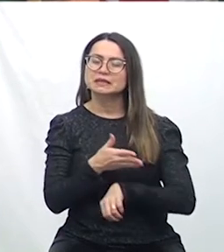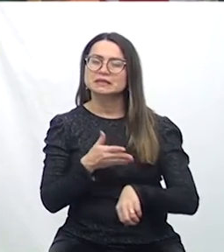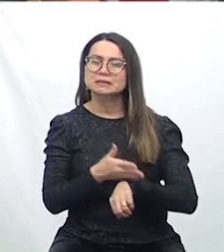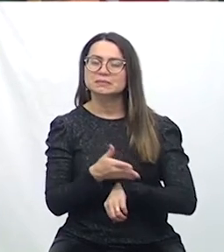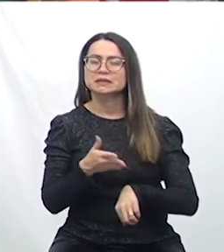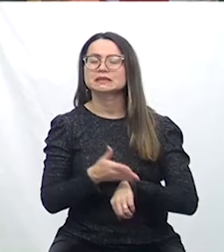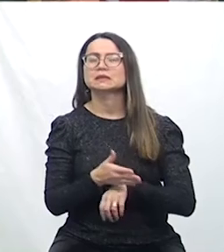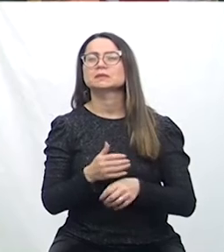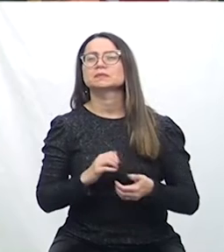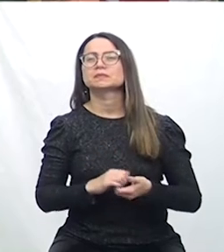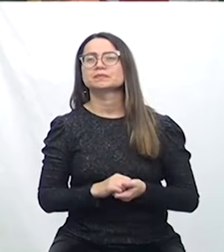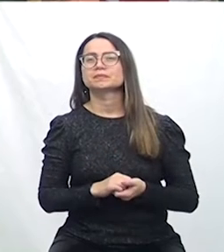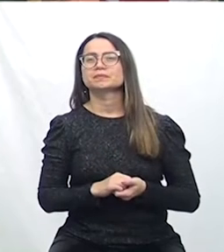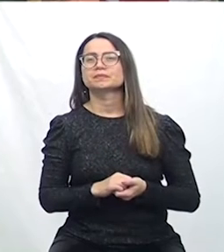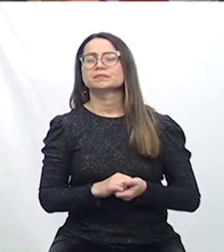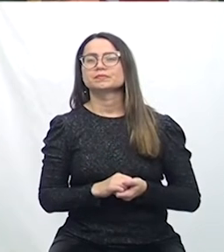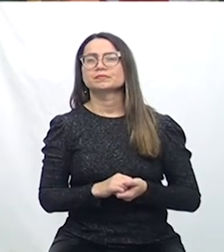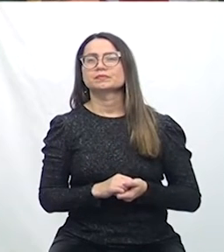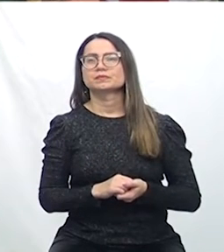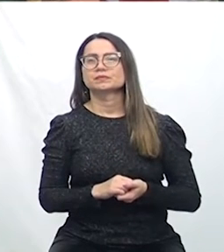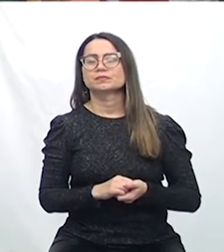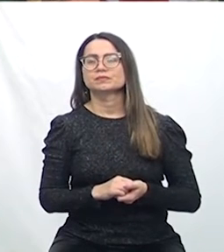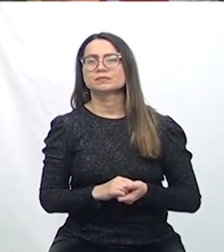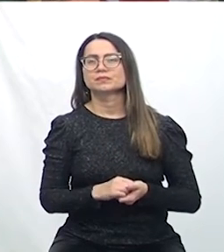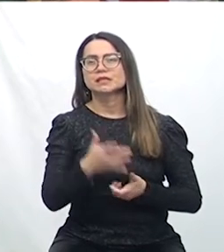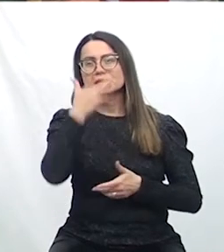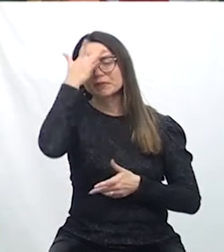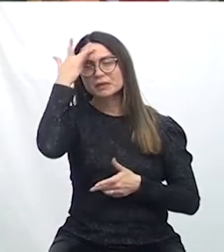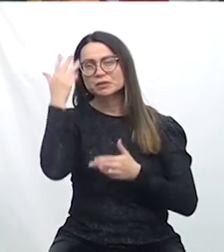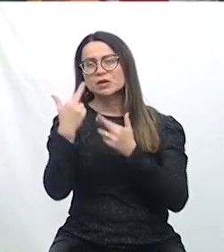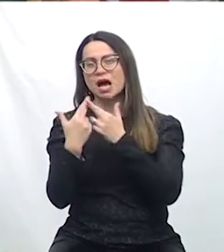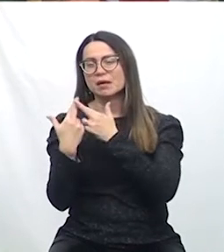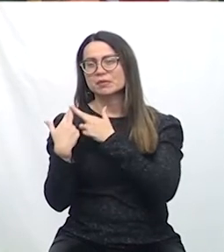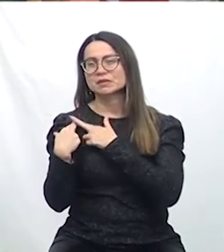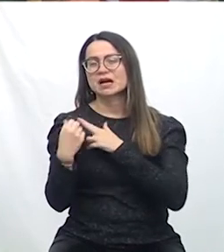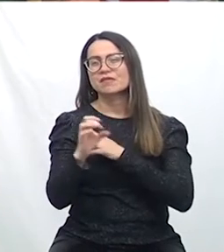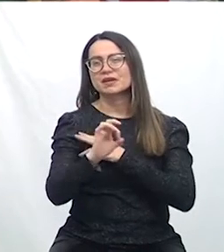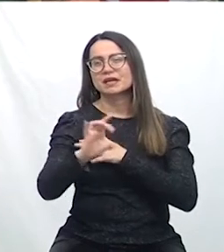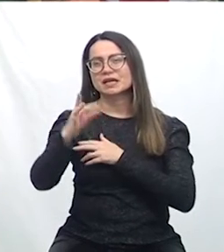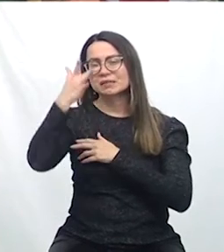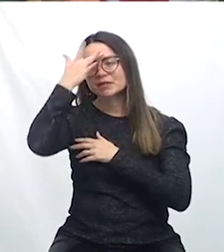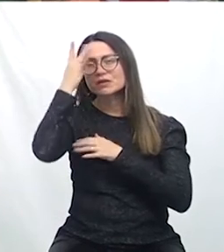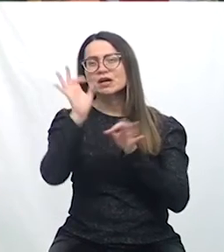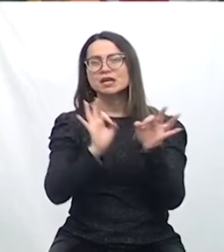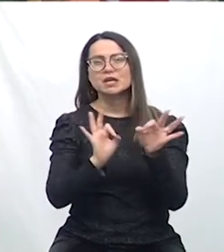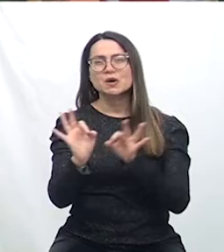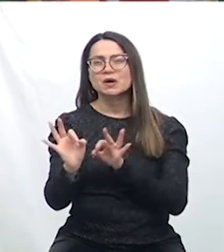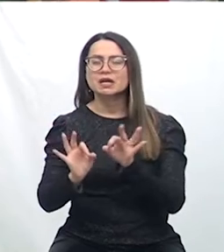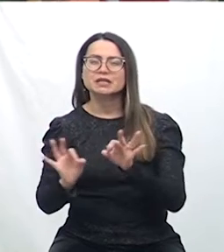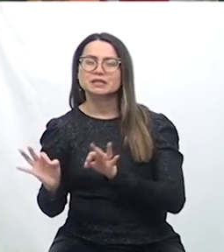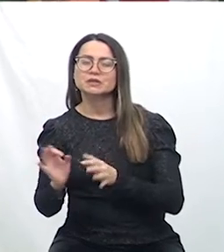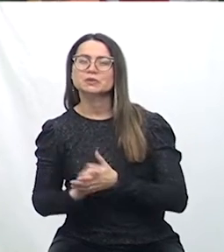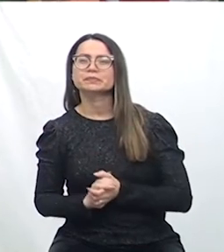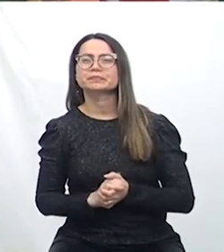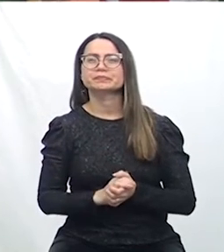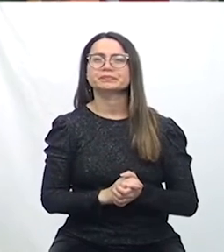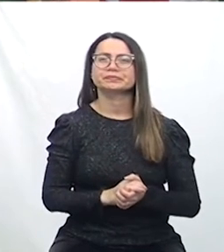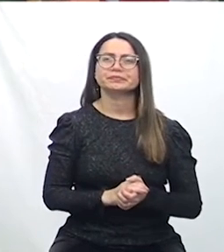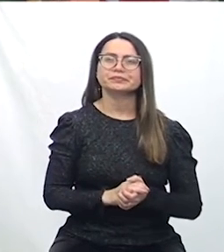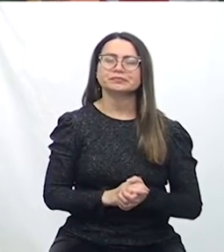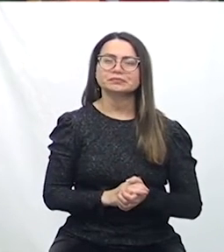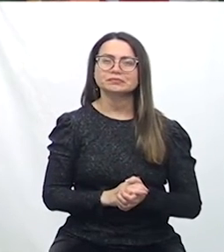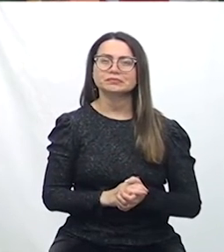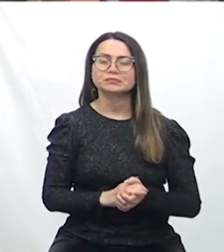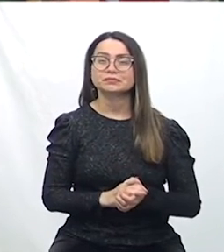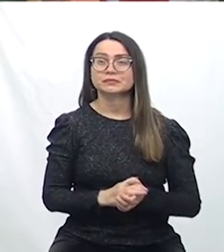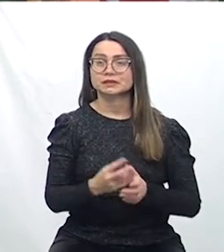comandante Fonseca e quem organizou, o sargento Davi, por essa excelente iniciativa deste baile, e eles já